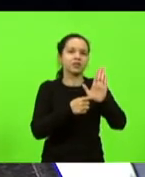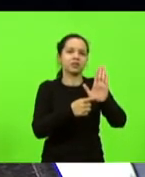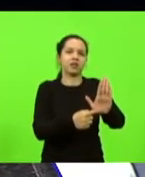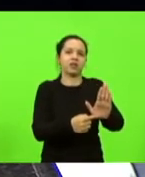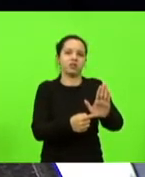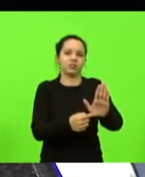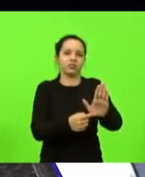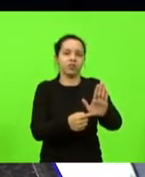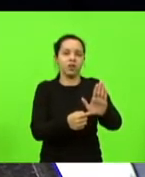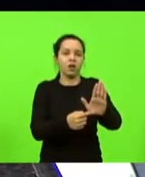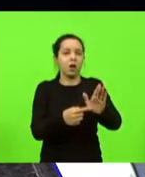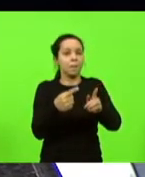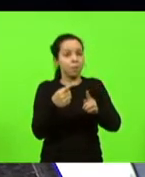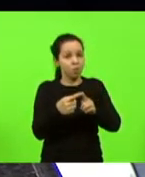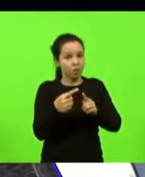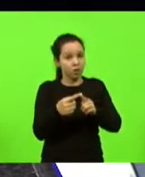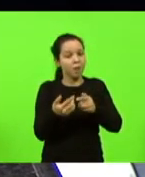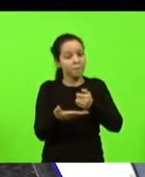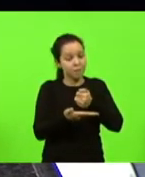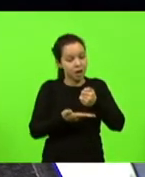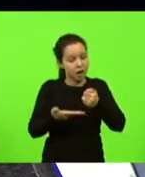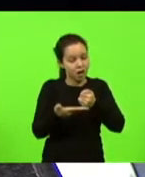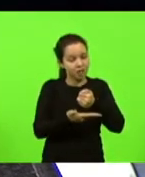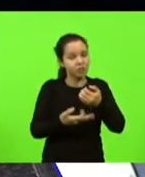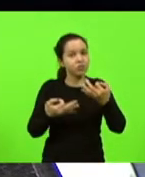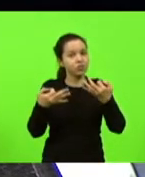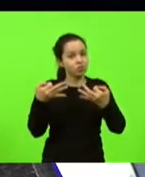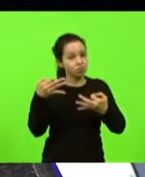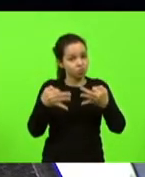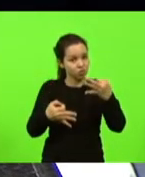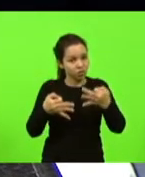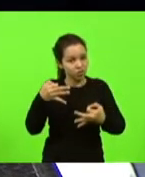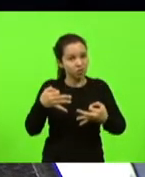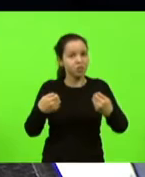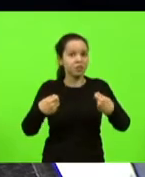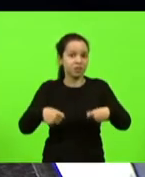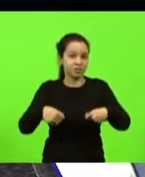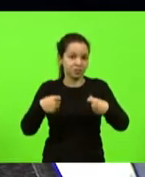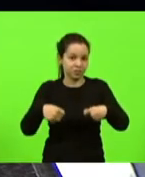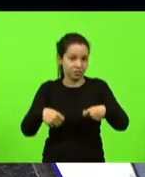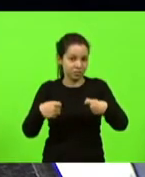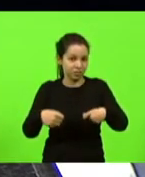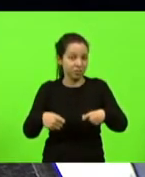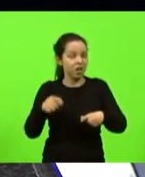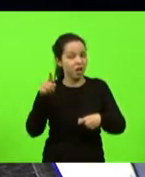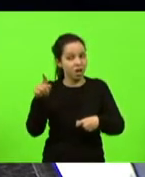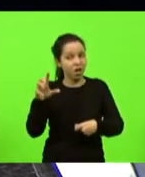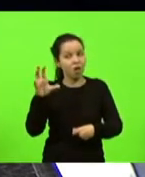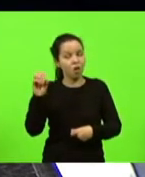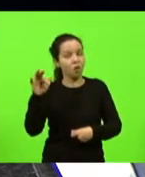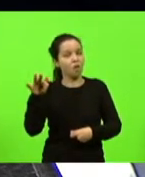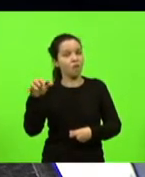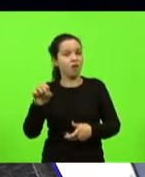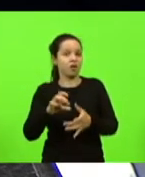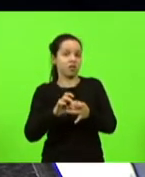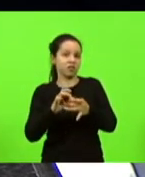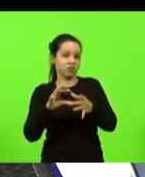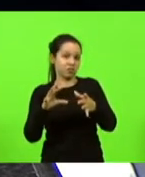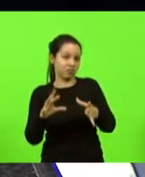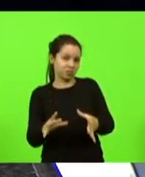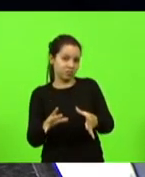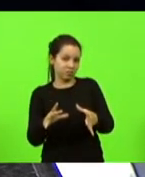fundamento jurídico. Então, o deputado Marco Vieira resumiu muito bem a questão. É o que o CONFAS autoriza e é o que nós podemos fazer.